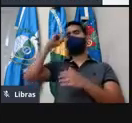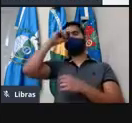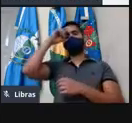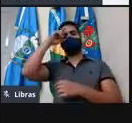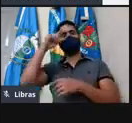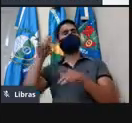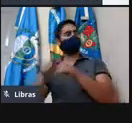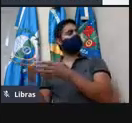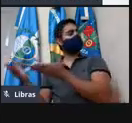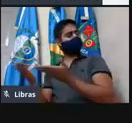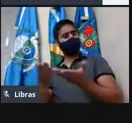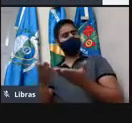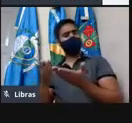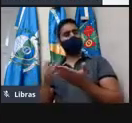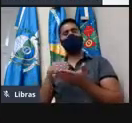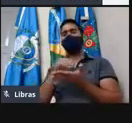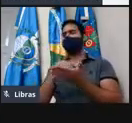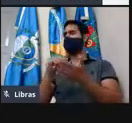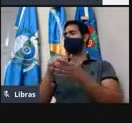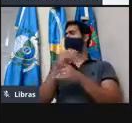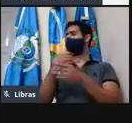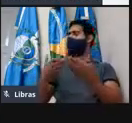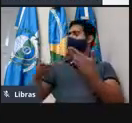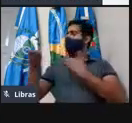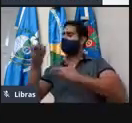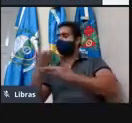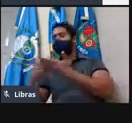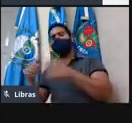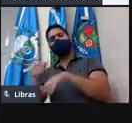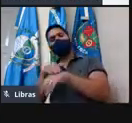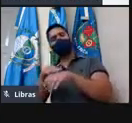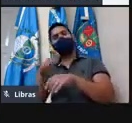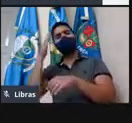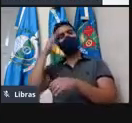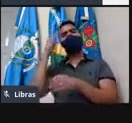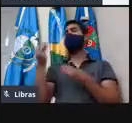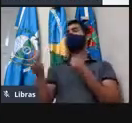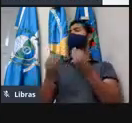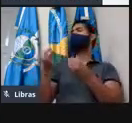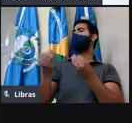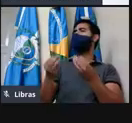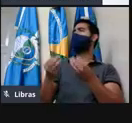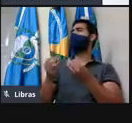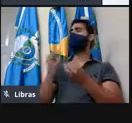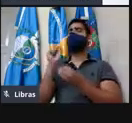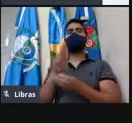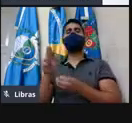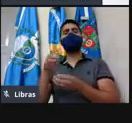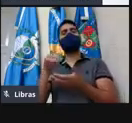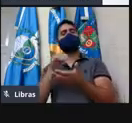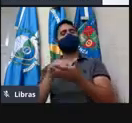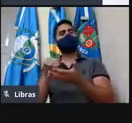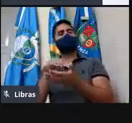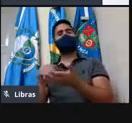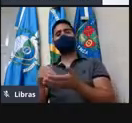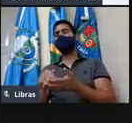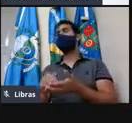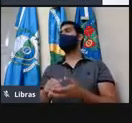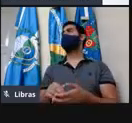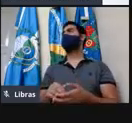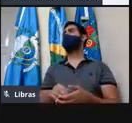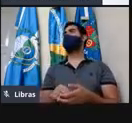Tiago Ferreira para vir aqui, bater um papo com a gente, falar sobre os encaminhamentos que estão sendo dados na secretaria, sobre a tutela